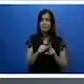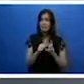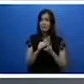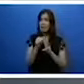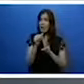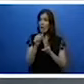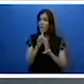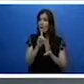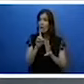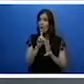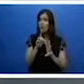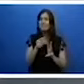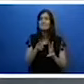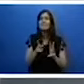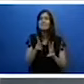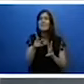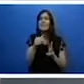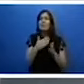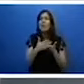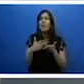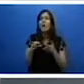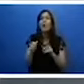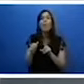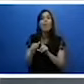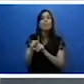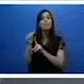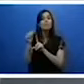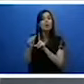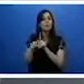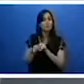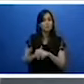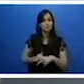Preciso sempre começar da unidade. Ó,